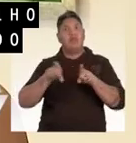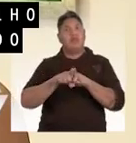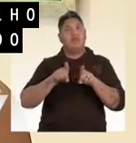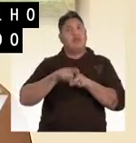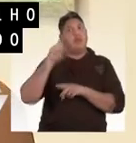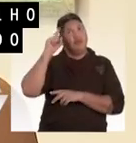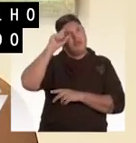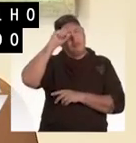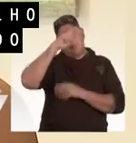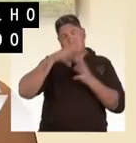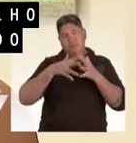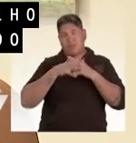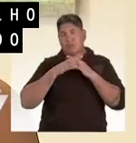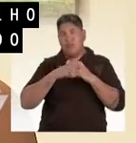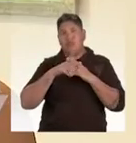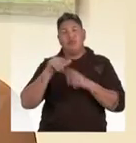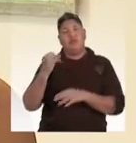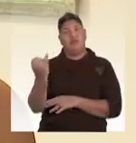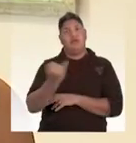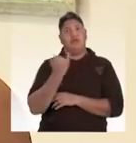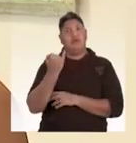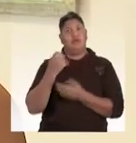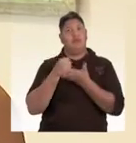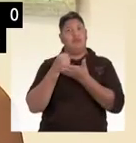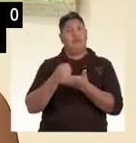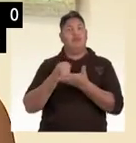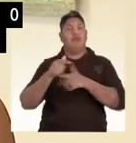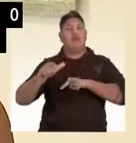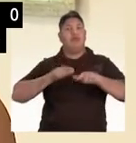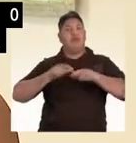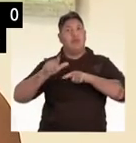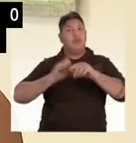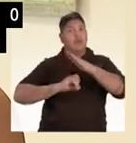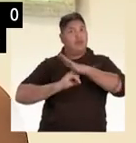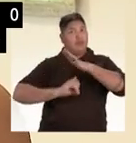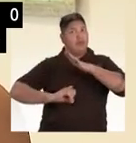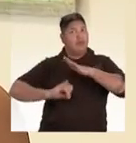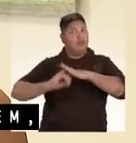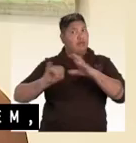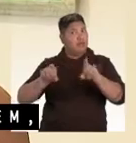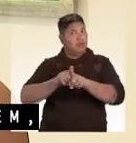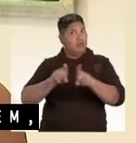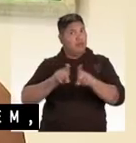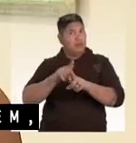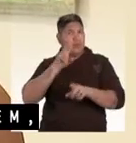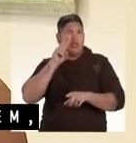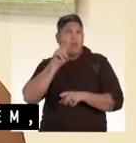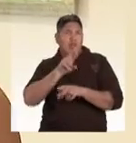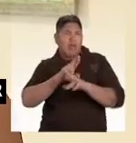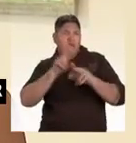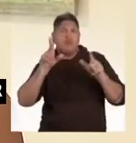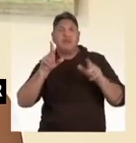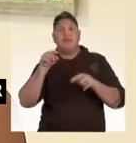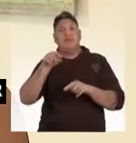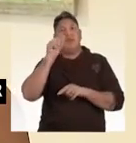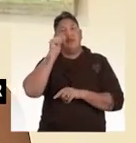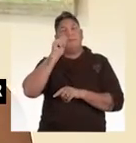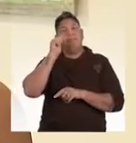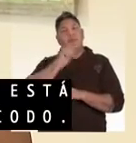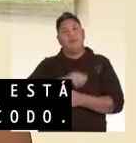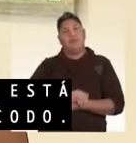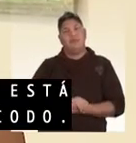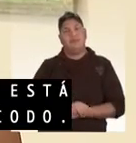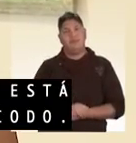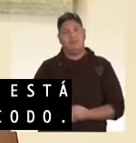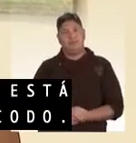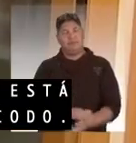também é complicada e é difícil, né? Então é importante o apoio do trabalho, da instituição também, para ter um olhar diferenciado para essa mulher que está